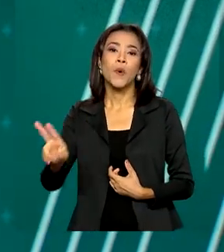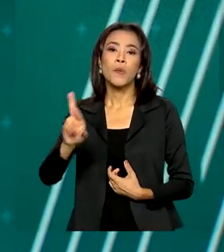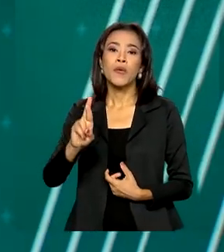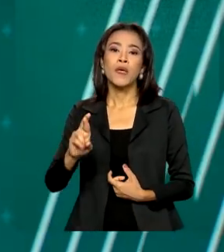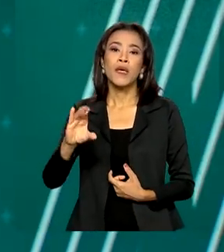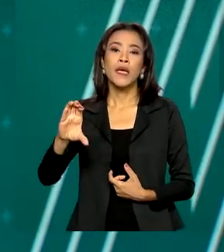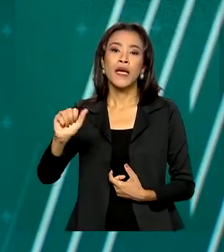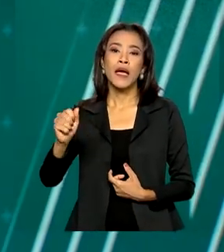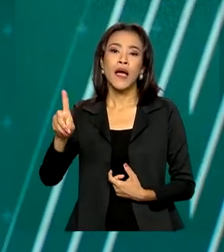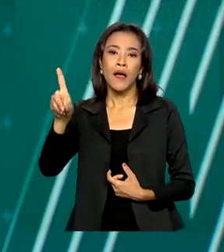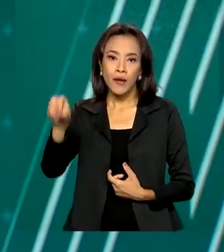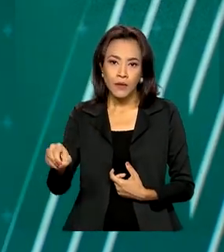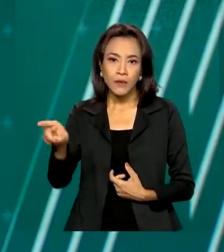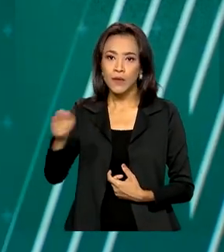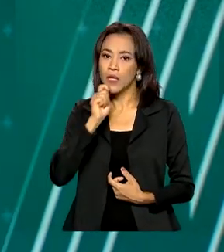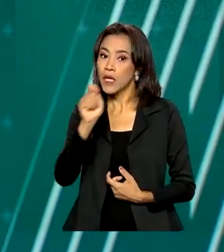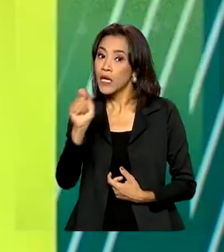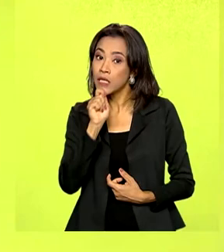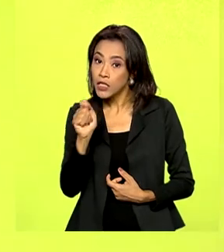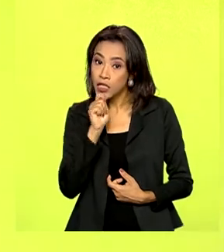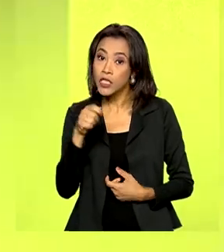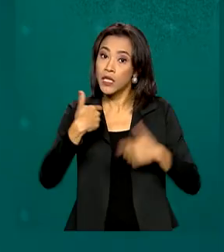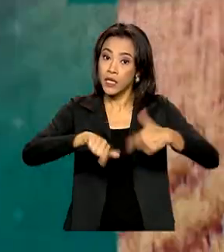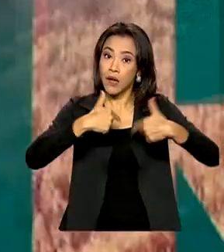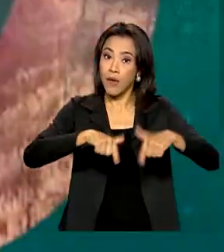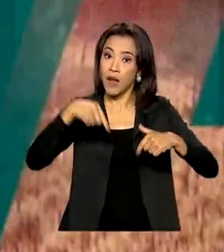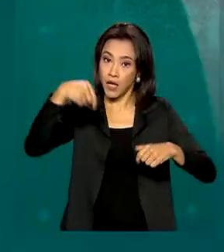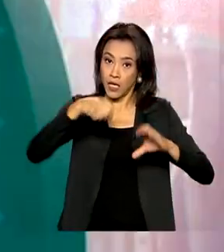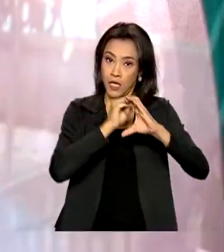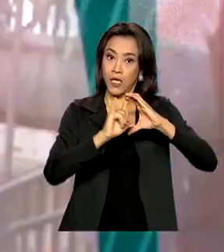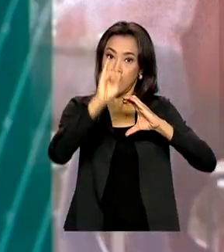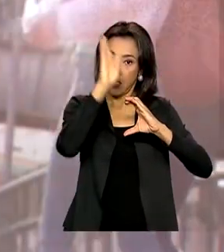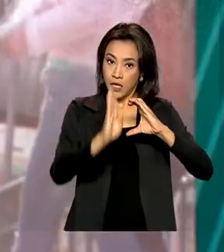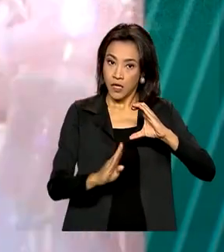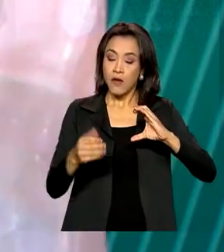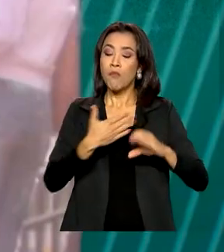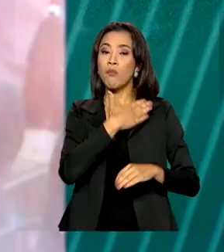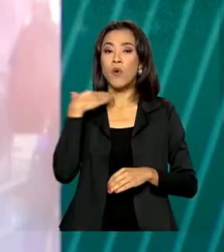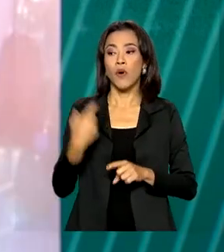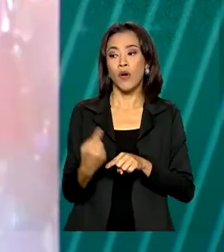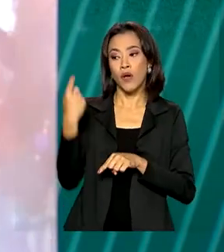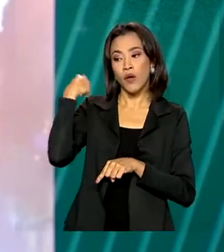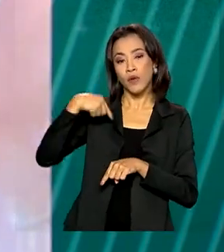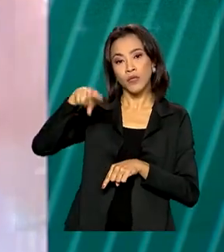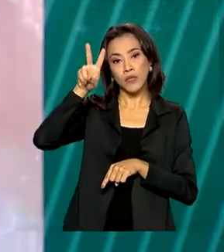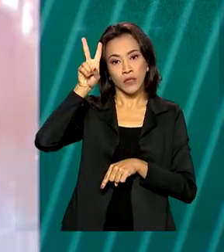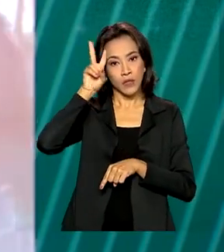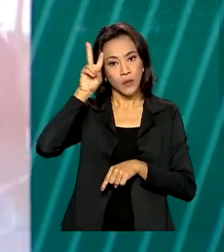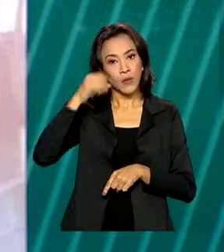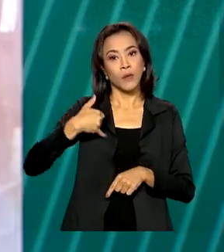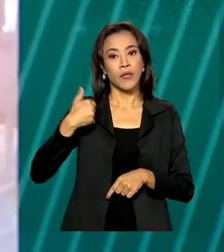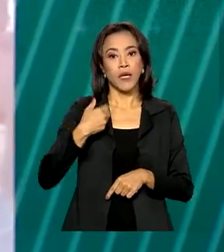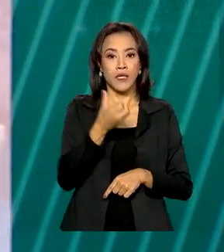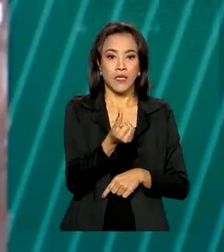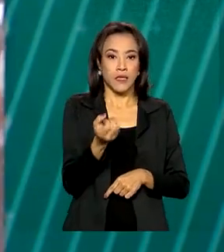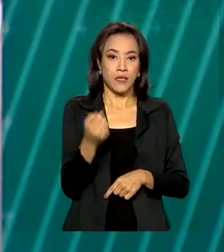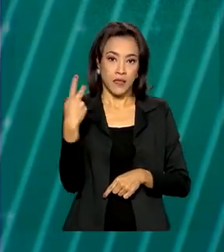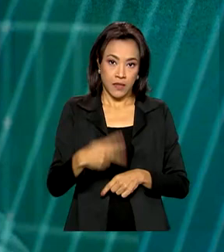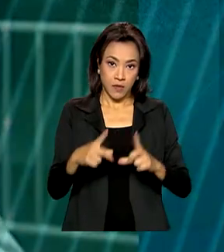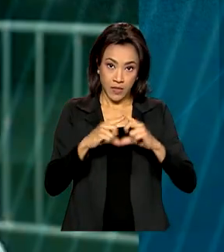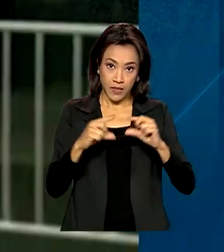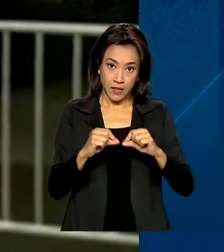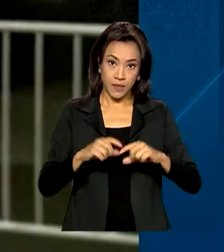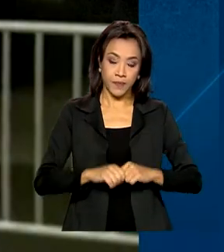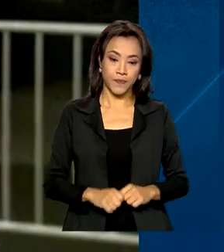nosso colega aqui na empresa Brasil de Comunicação morreu na última segunda-feira aos 60 anos em Brasília